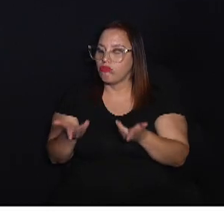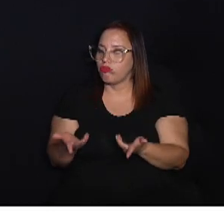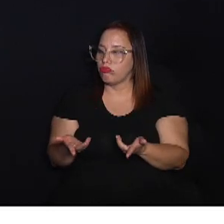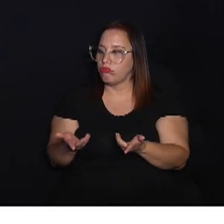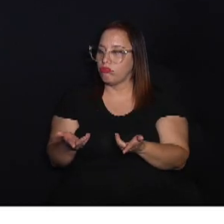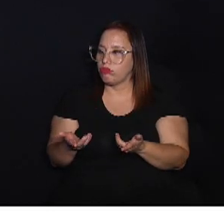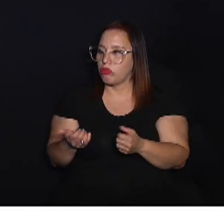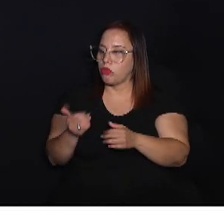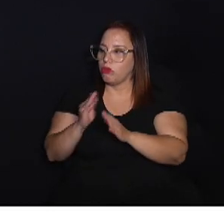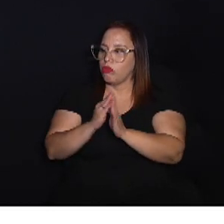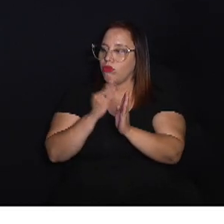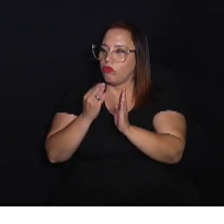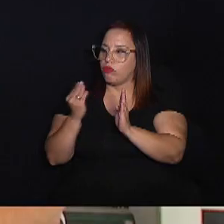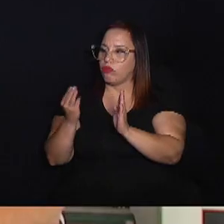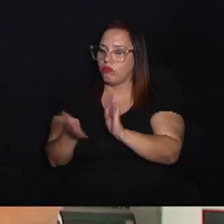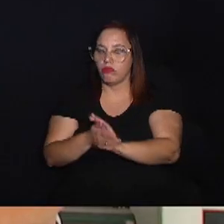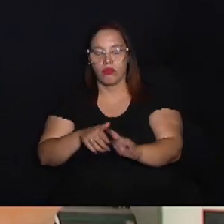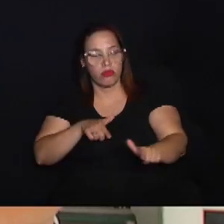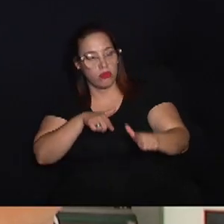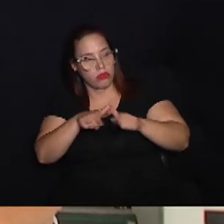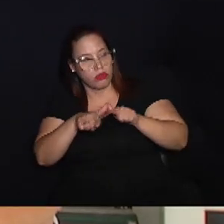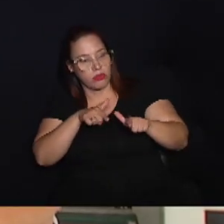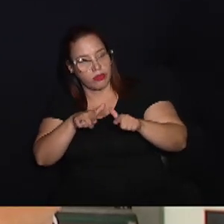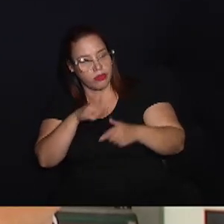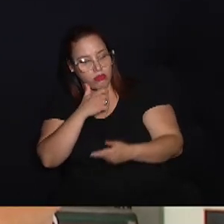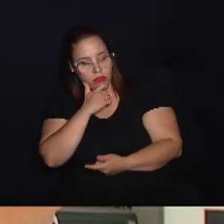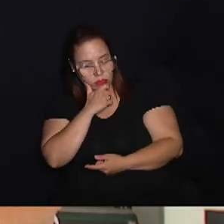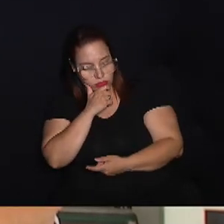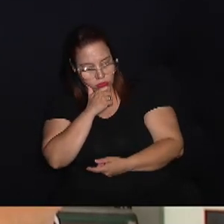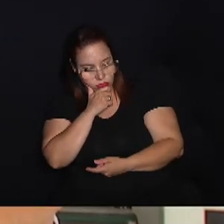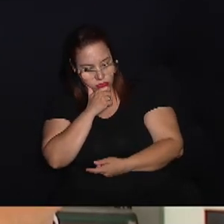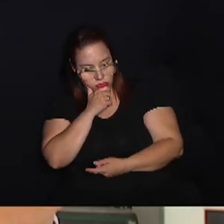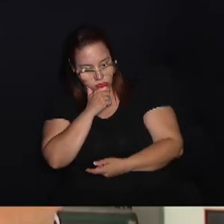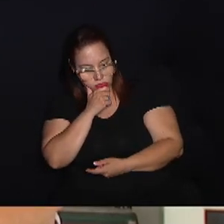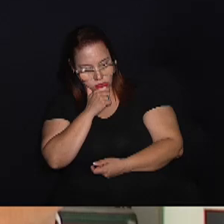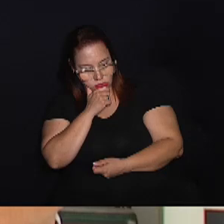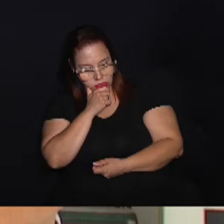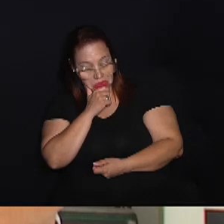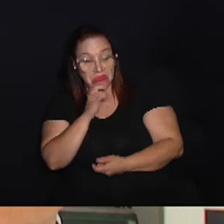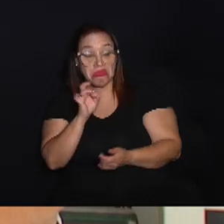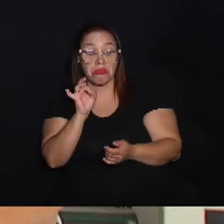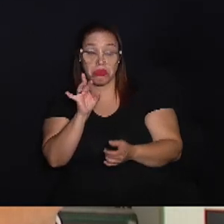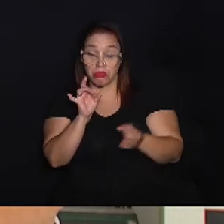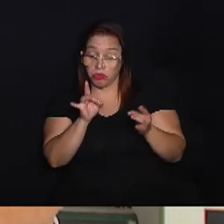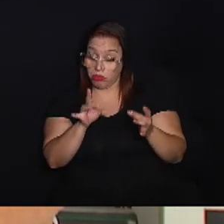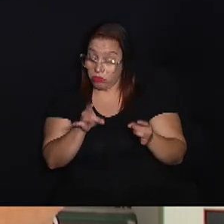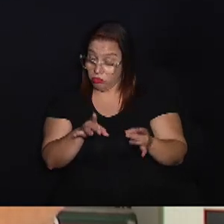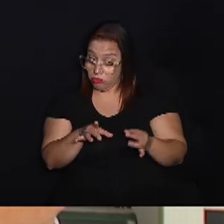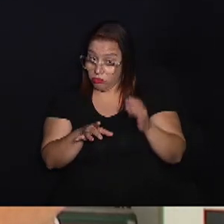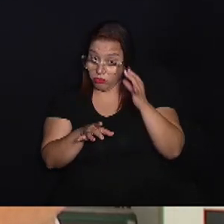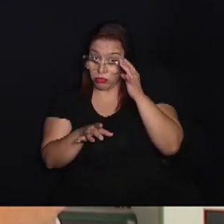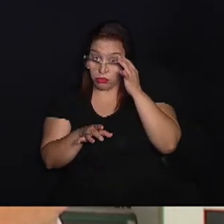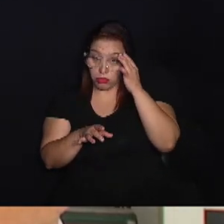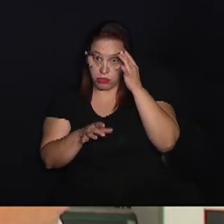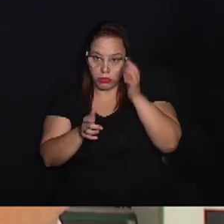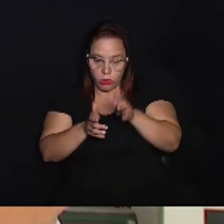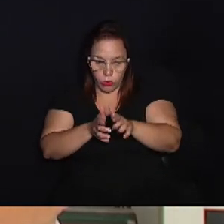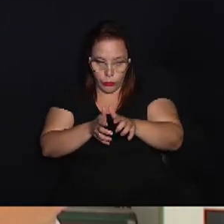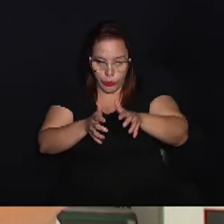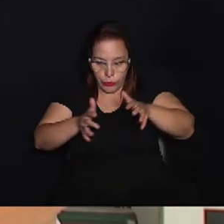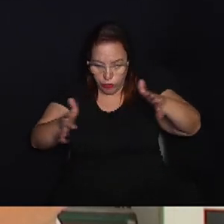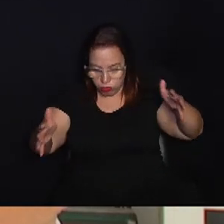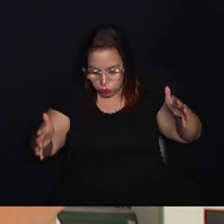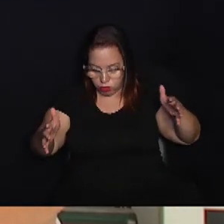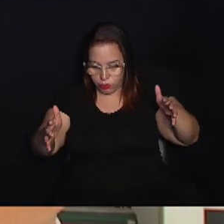um bibliotecário? O mercado de trabalho, ele é específico, apesar dele abranger, como eu